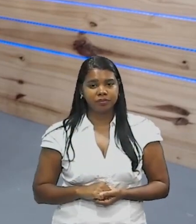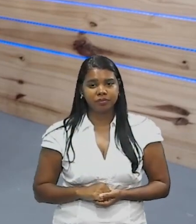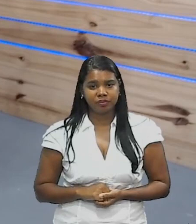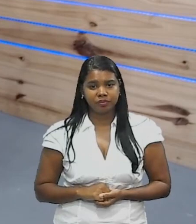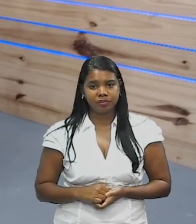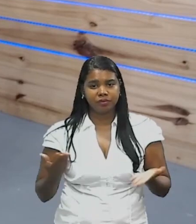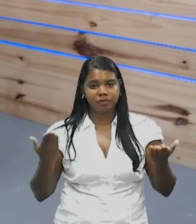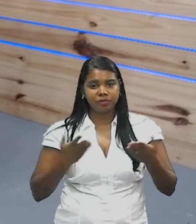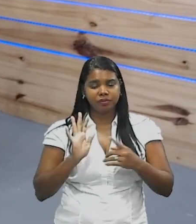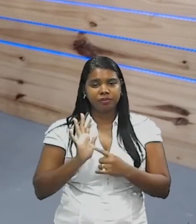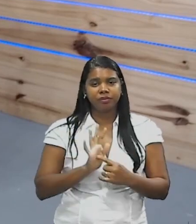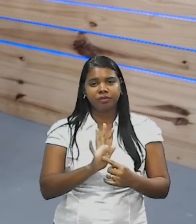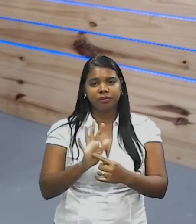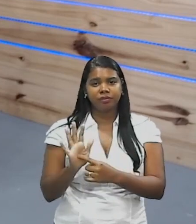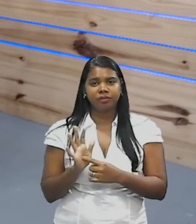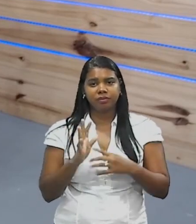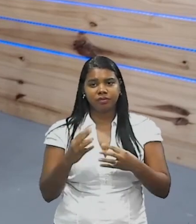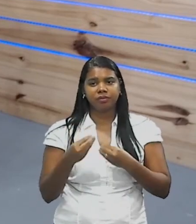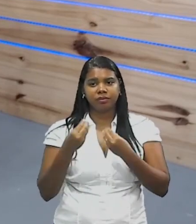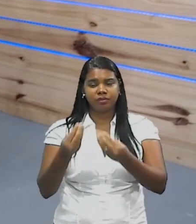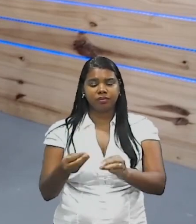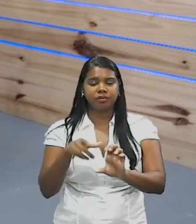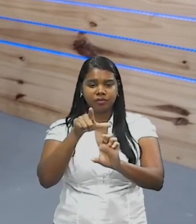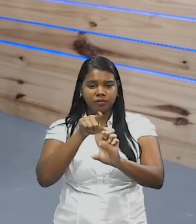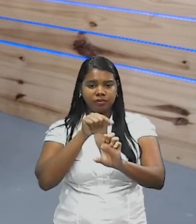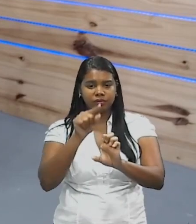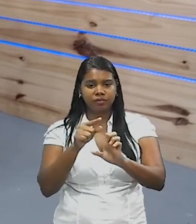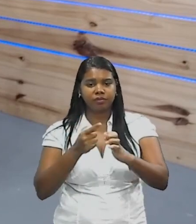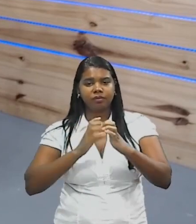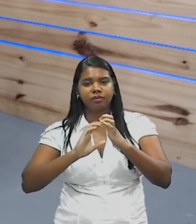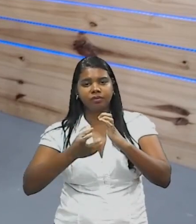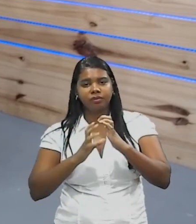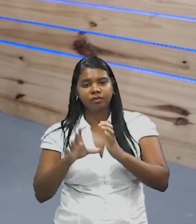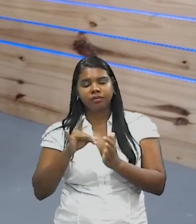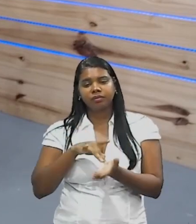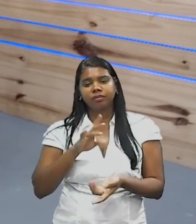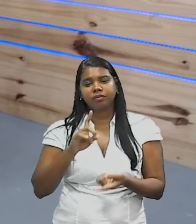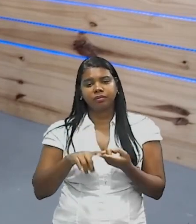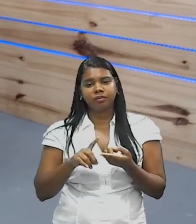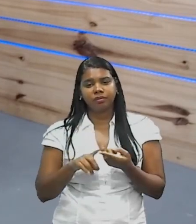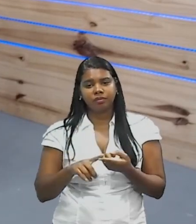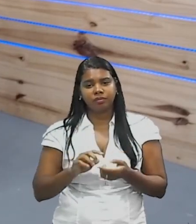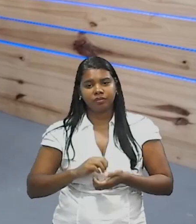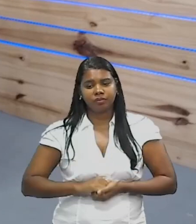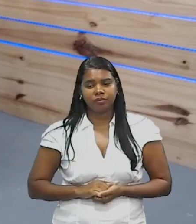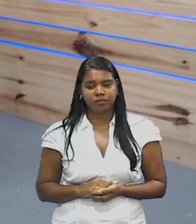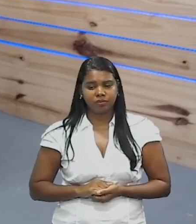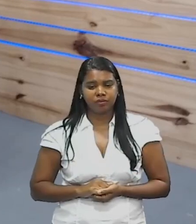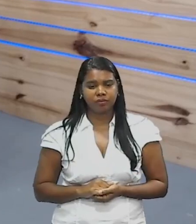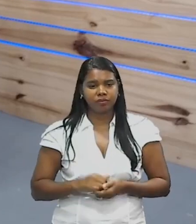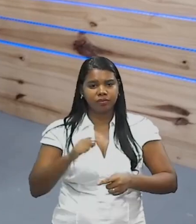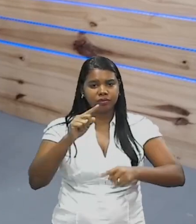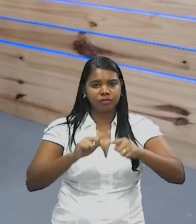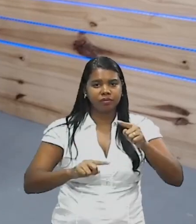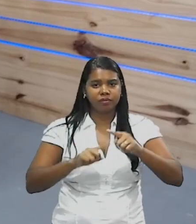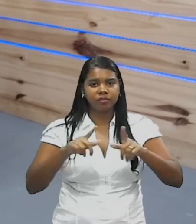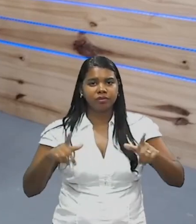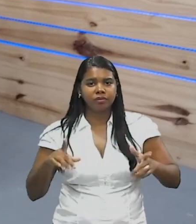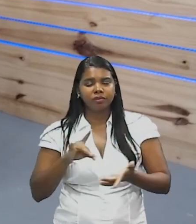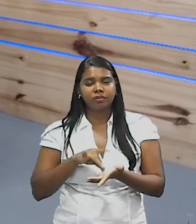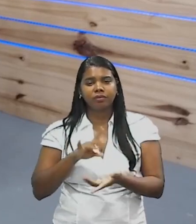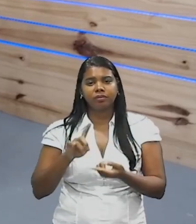Quais os benefícios entregues às empresas ao investir em gestão da qualidade e marketing no seu produto ou serviço?